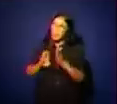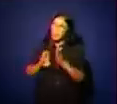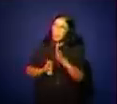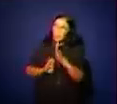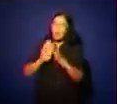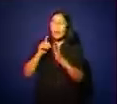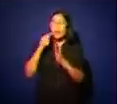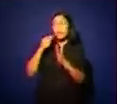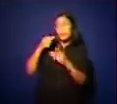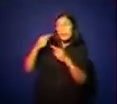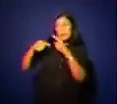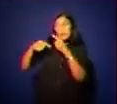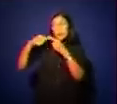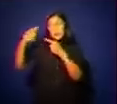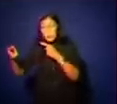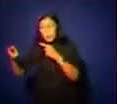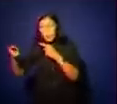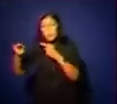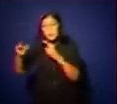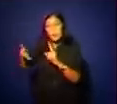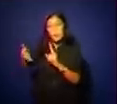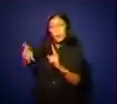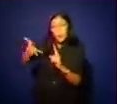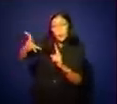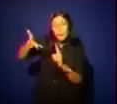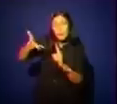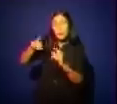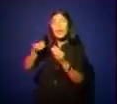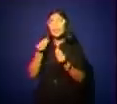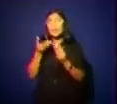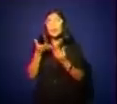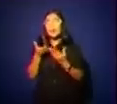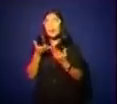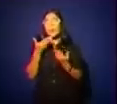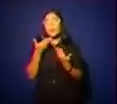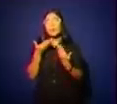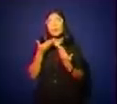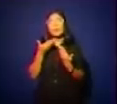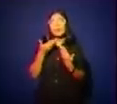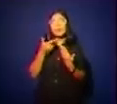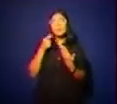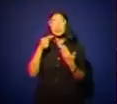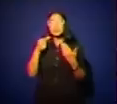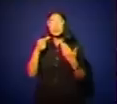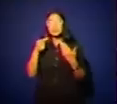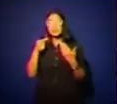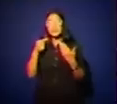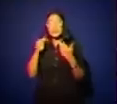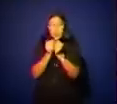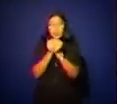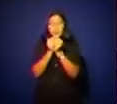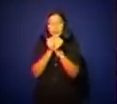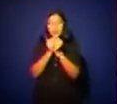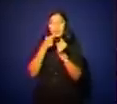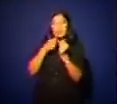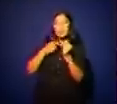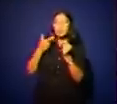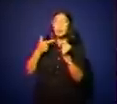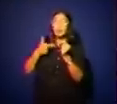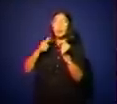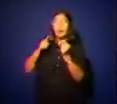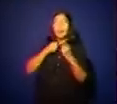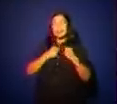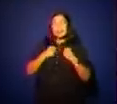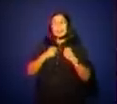digerido para depois estimular e como é que a gente consegue casar isso com ansiedade digamos de